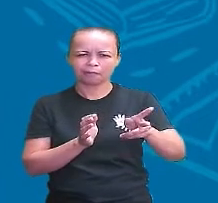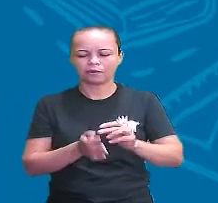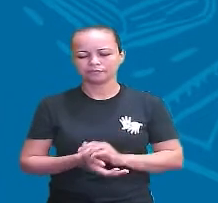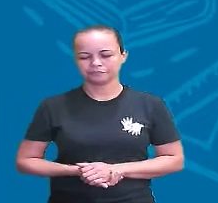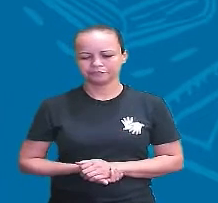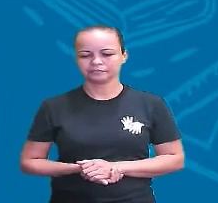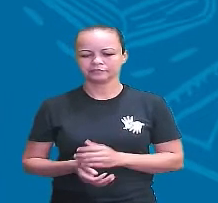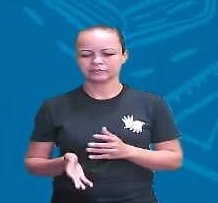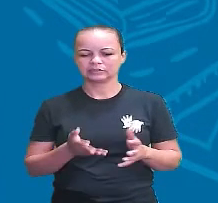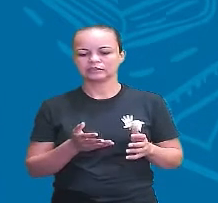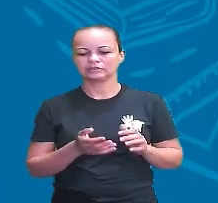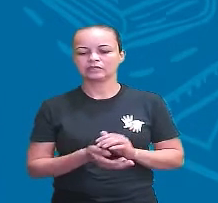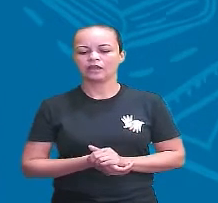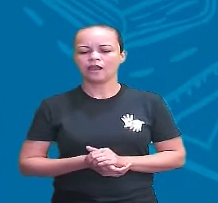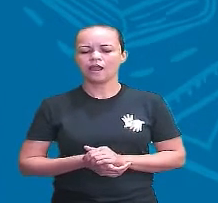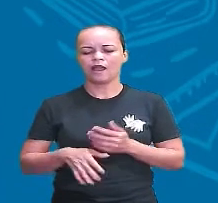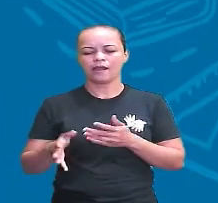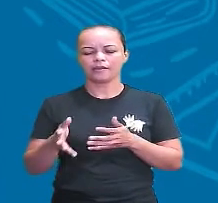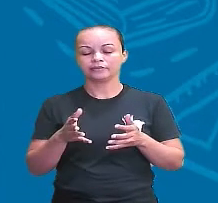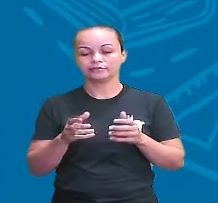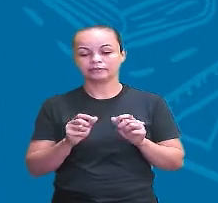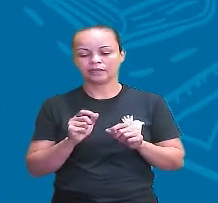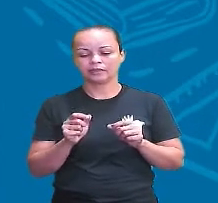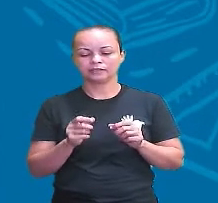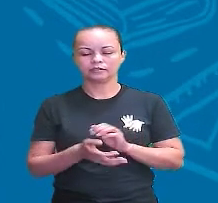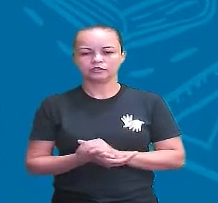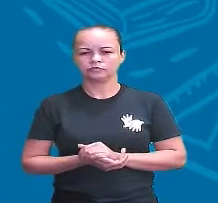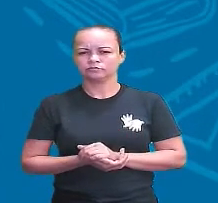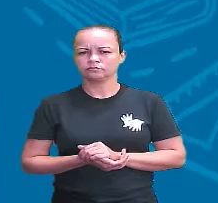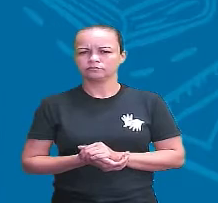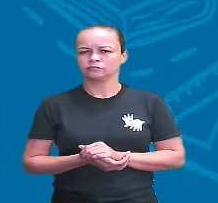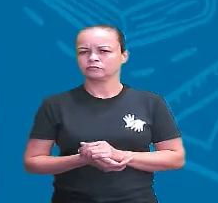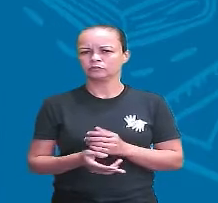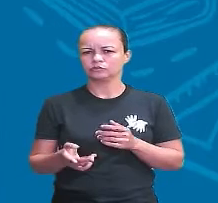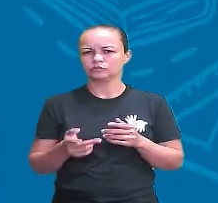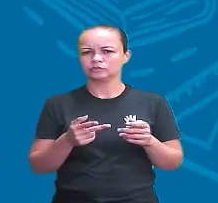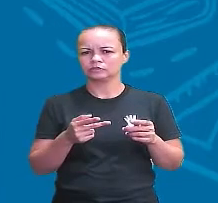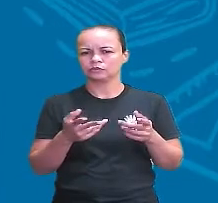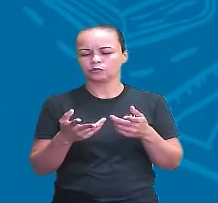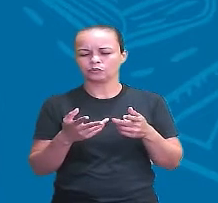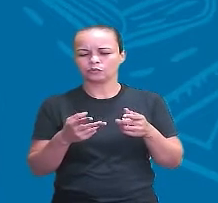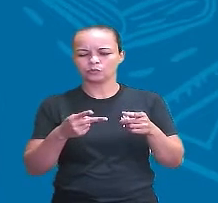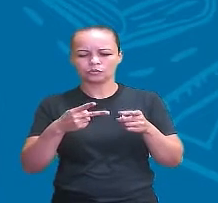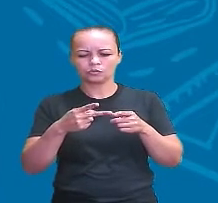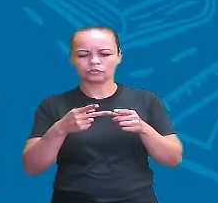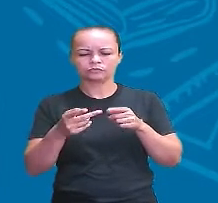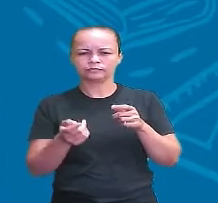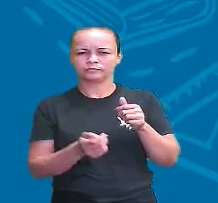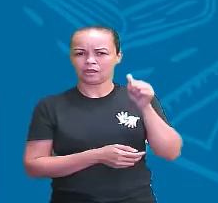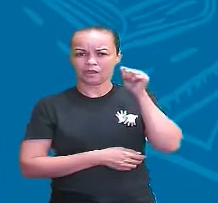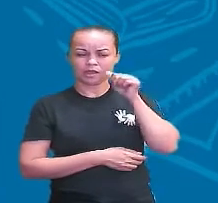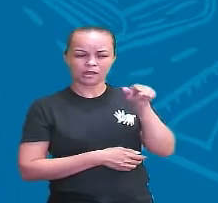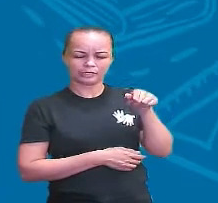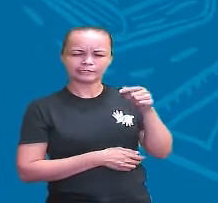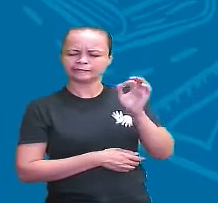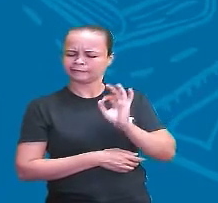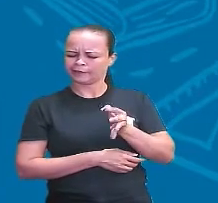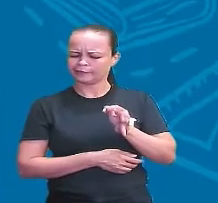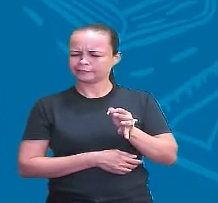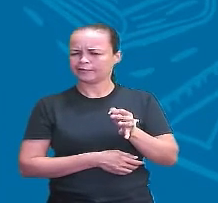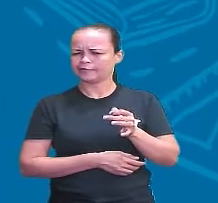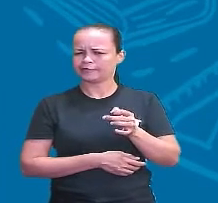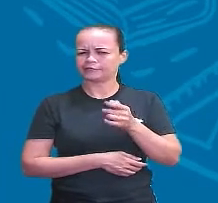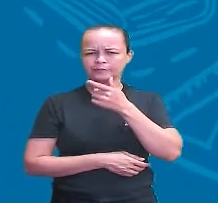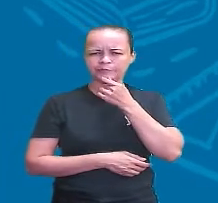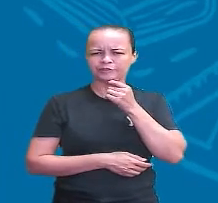late for the party as well. Ou seja, ela tem certeza que ele vai se atrasar novamente para a festa aí, né?